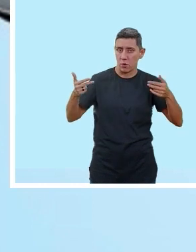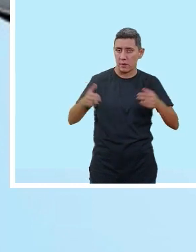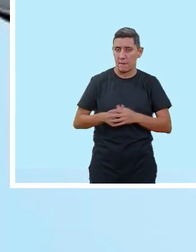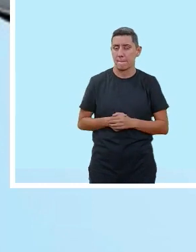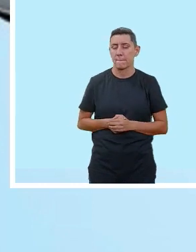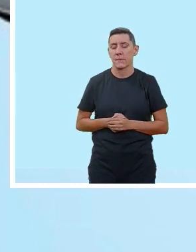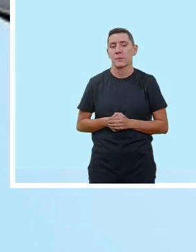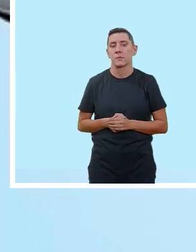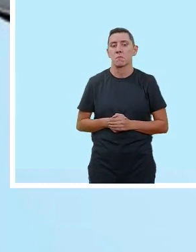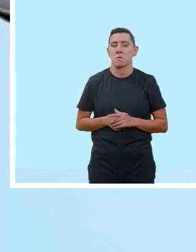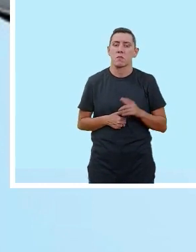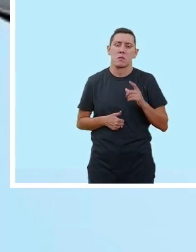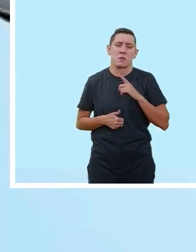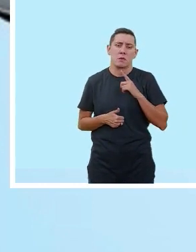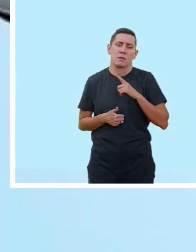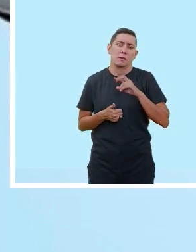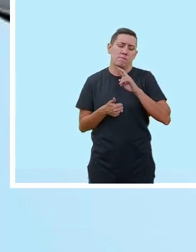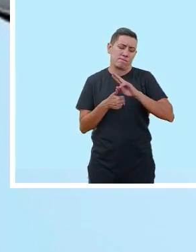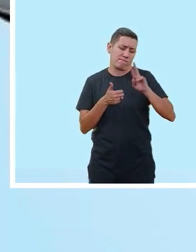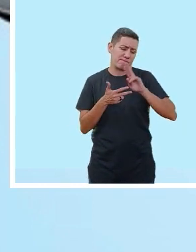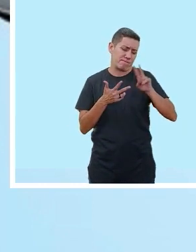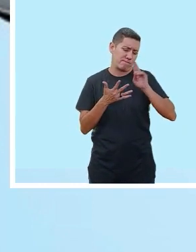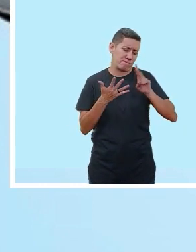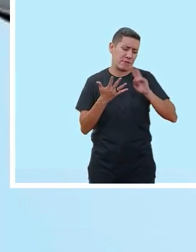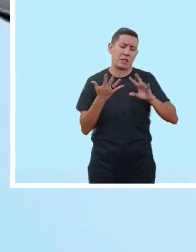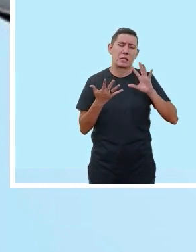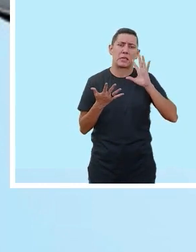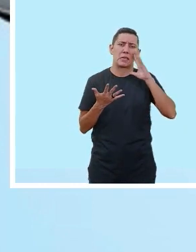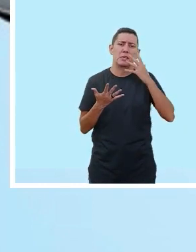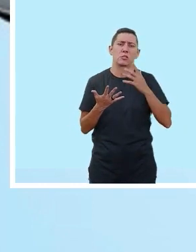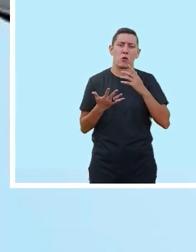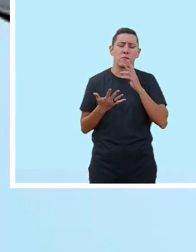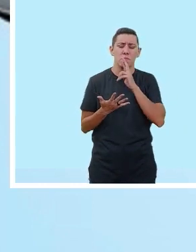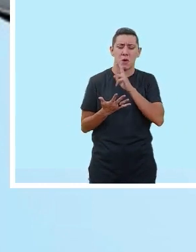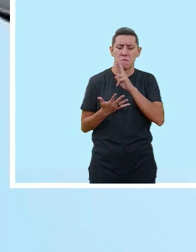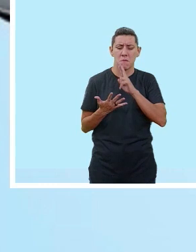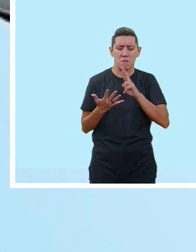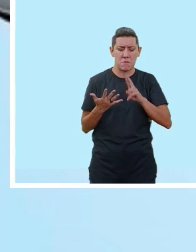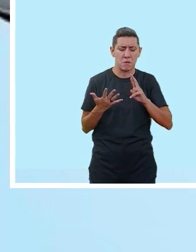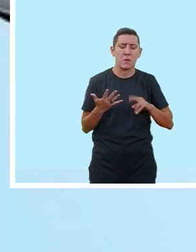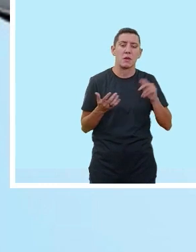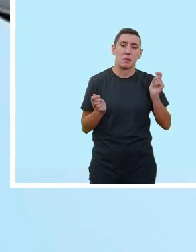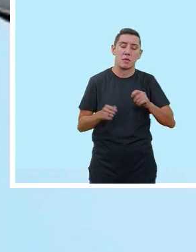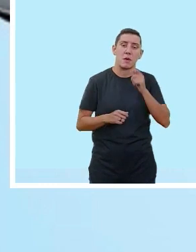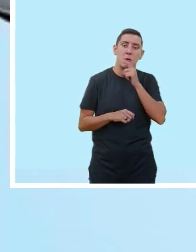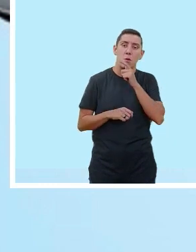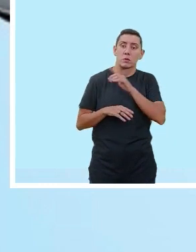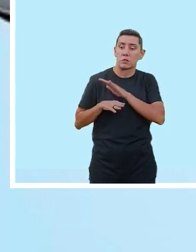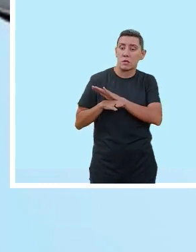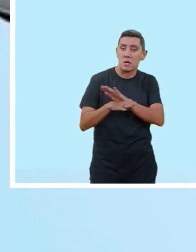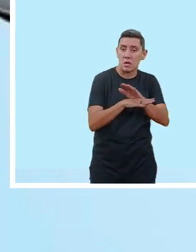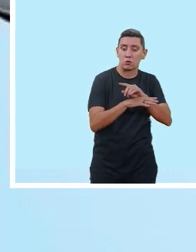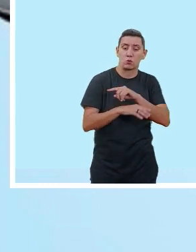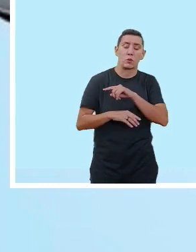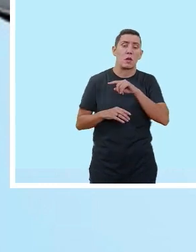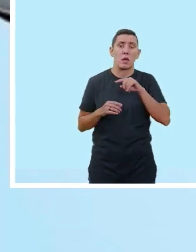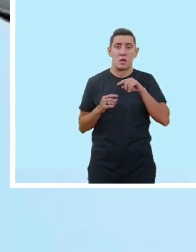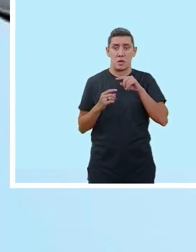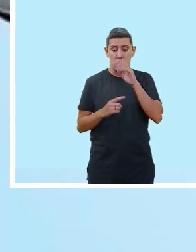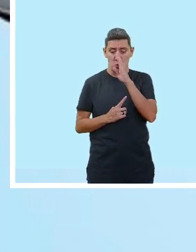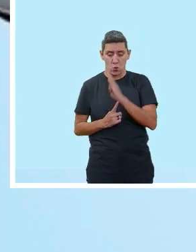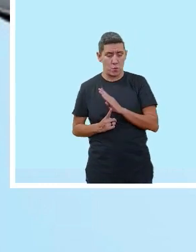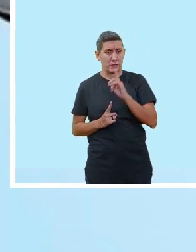de soluções, a Huawei desenvolveu uma série de soluções para realmente ajudar as operadoras ao redor do mundo, né? Todas as